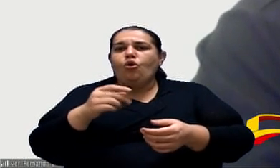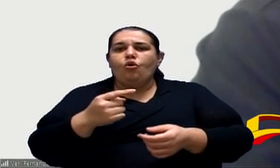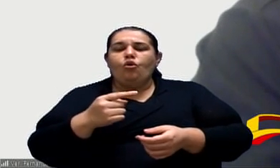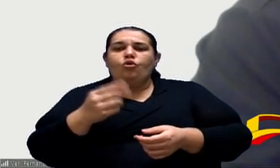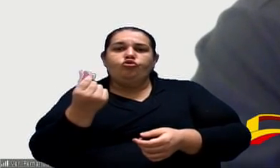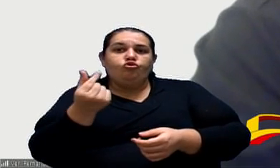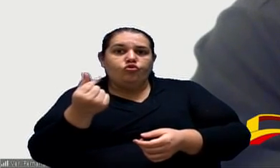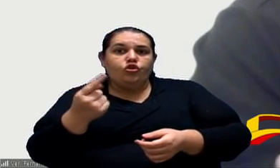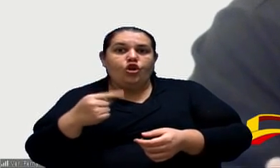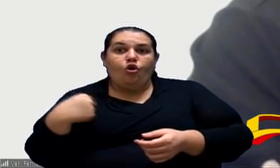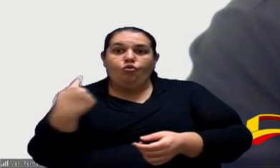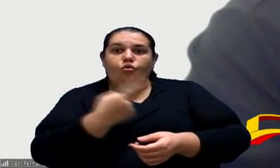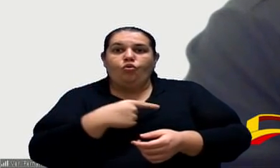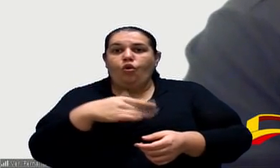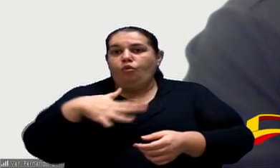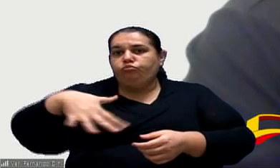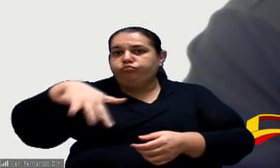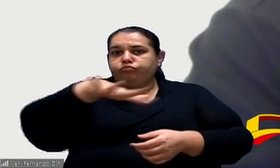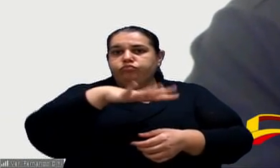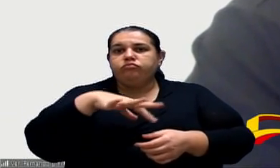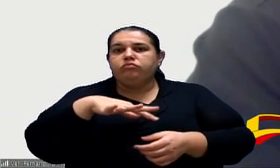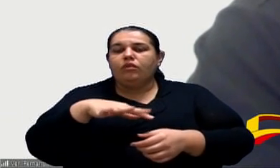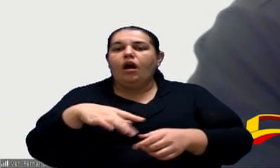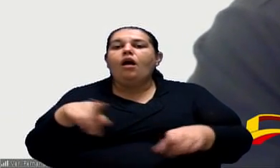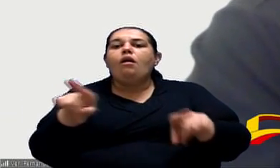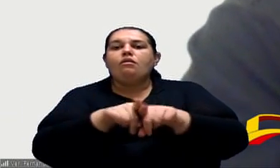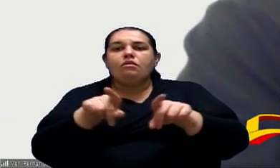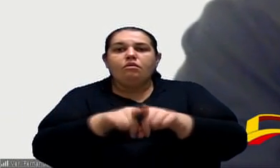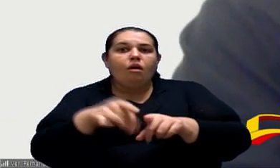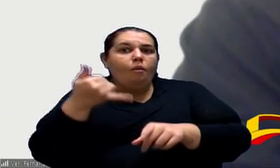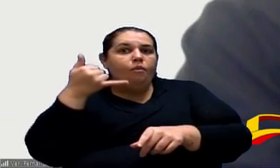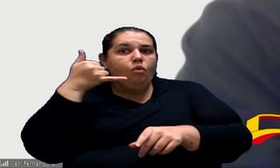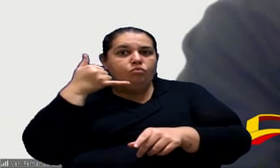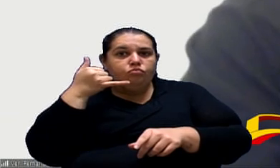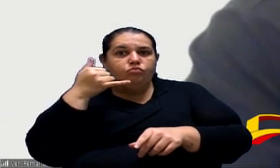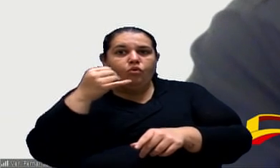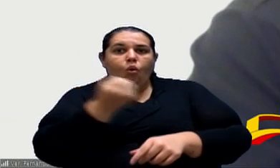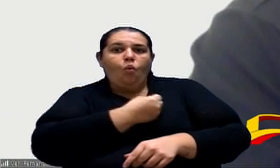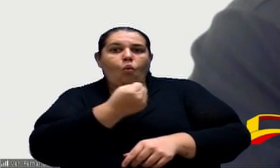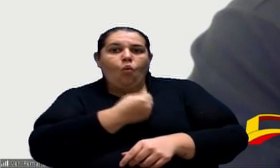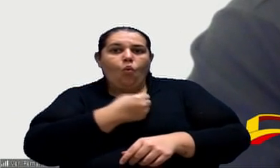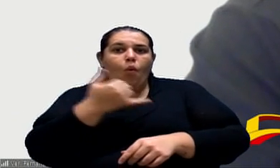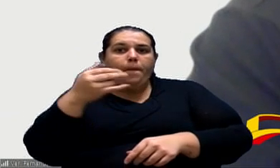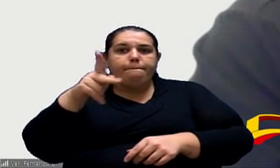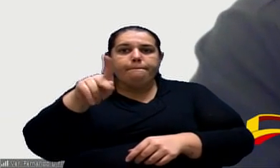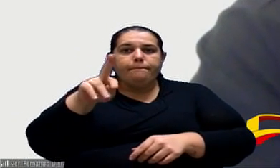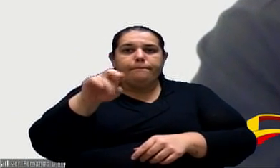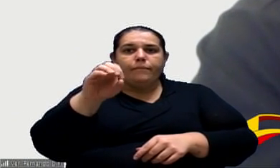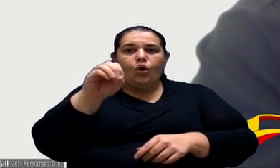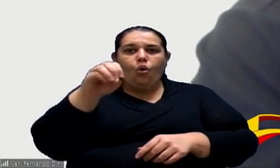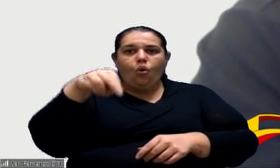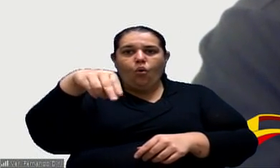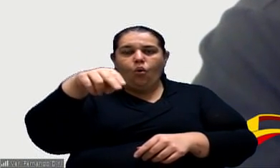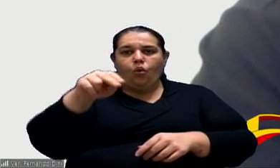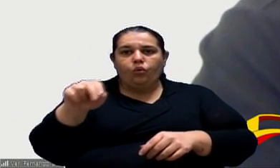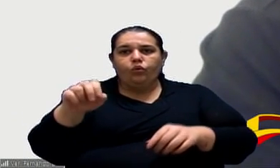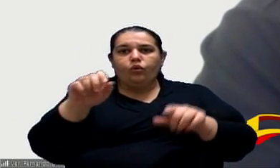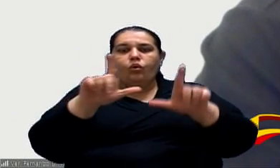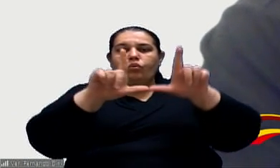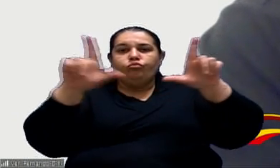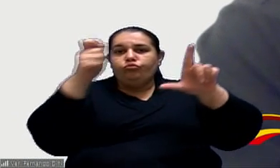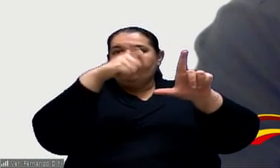nosso, que deixe o telefone do PROCON e a seguinte mensagem: em caso